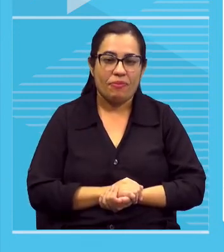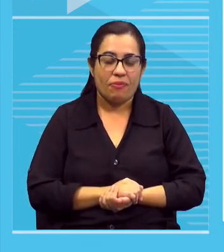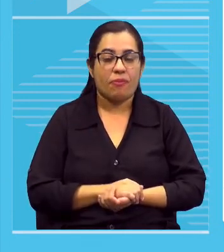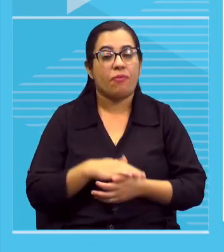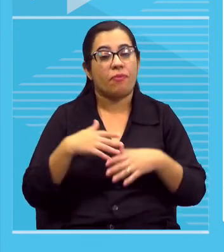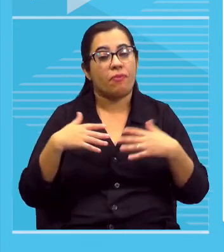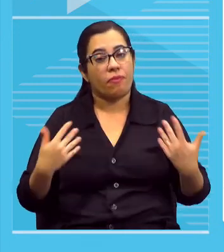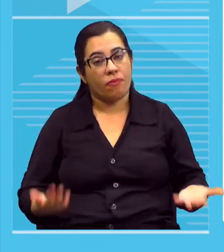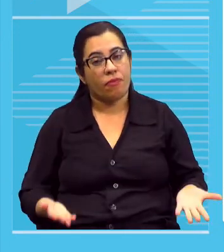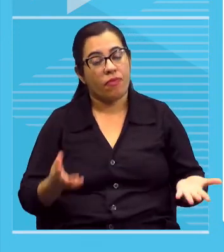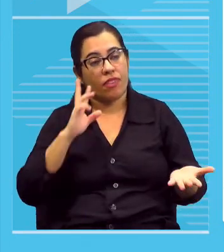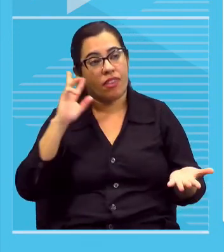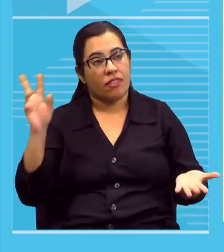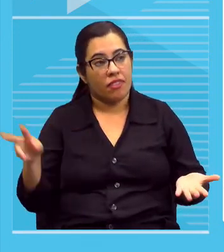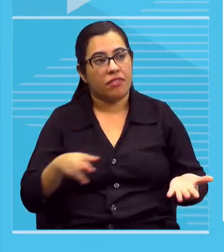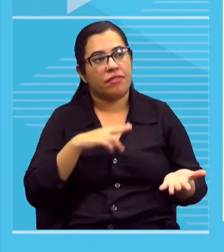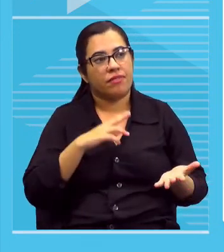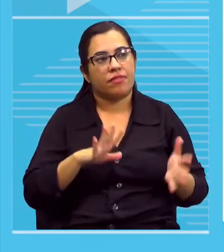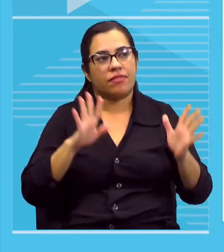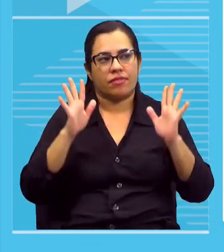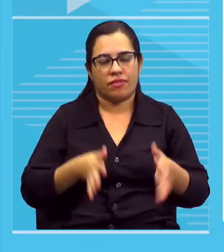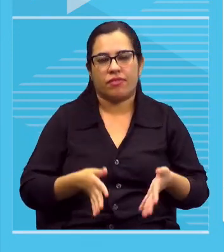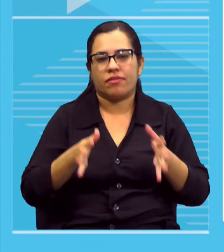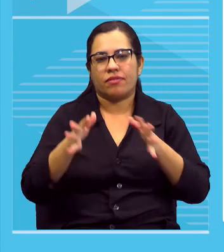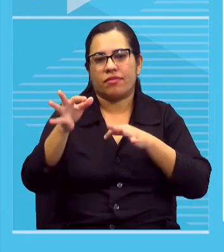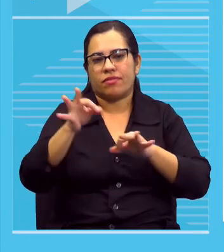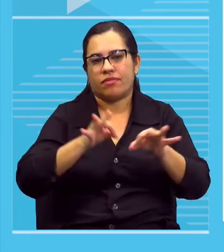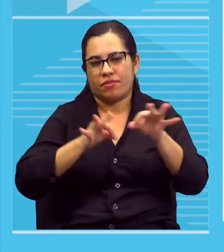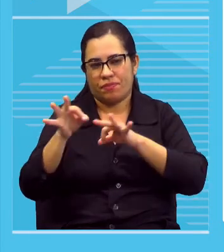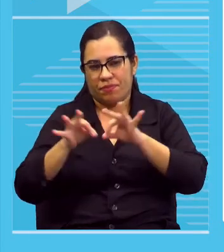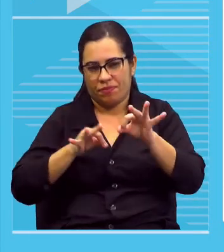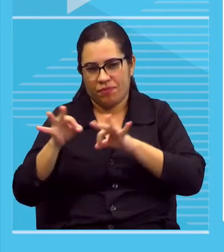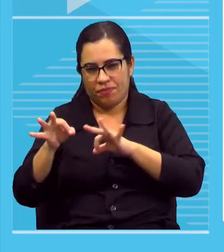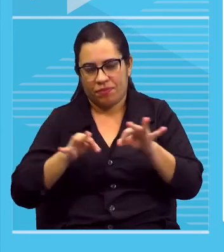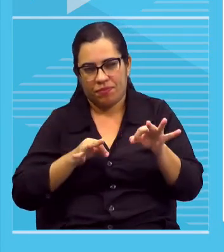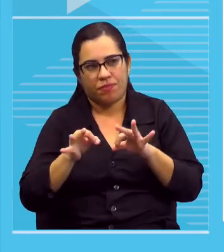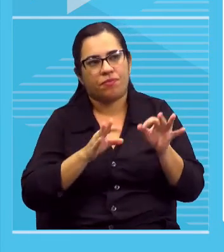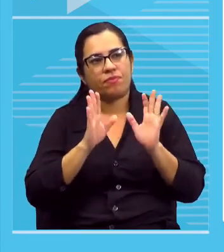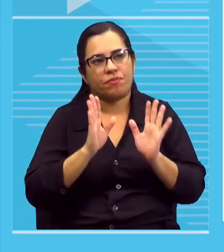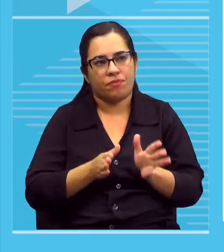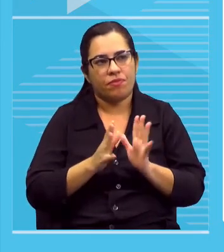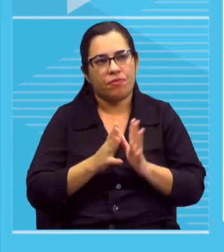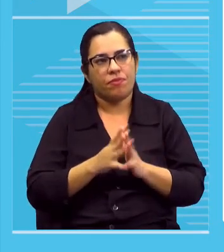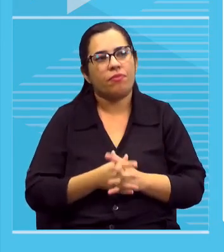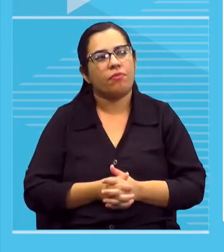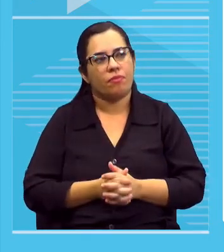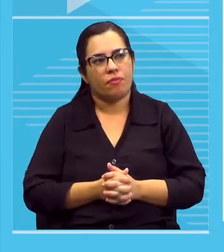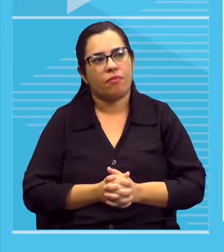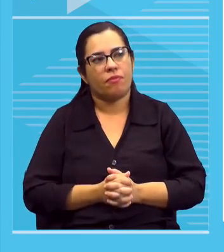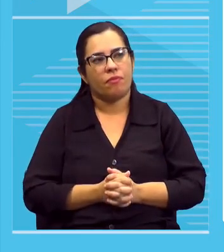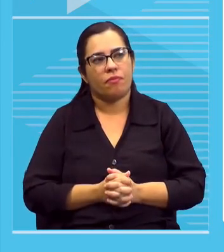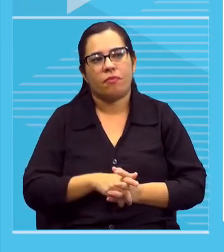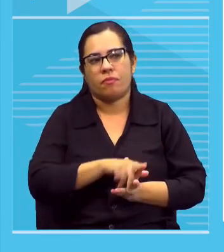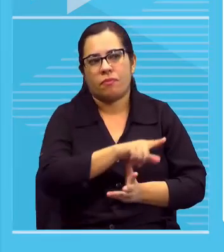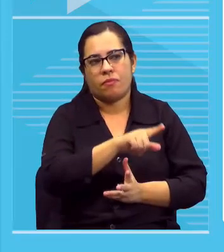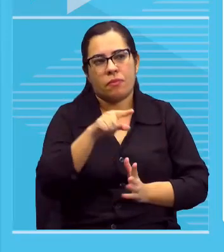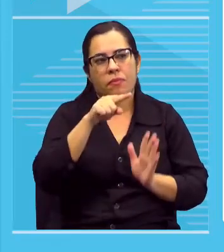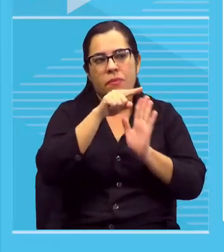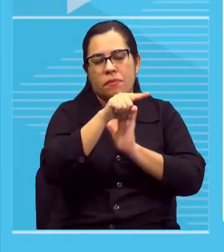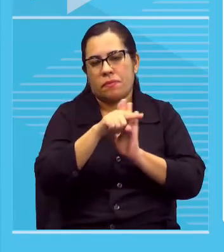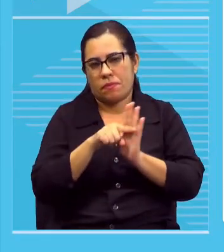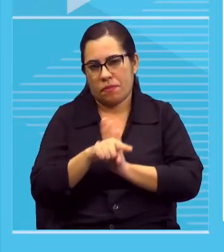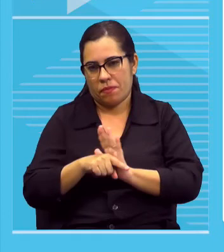jovens galerinha a gente fez né o deixei o time aí rapidão para você analisar